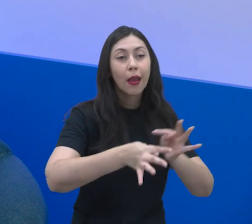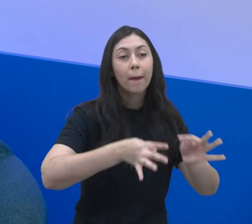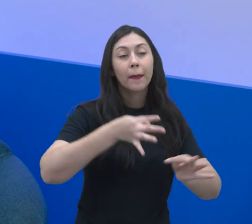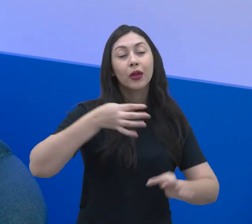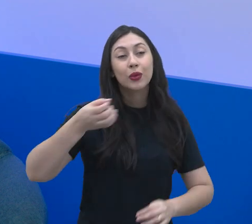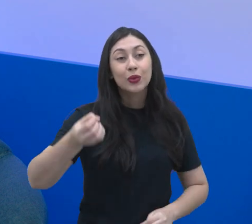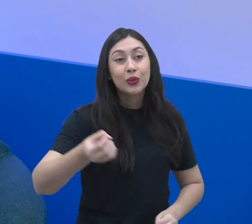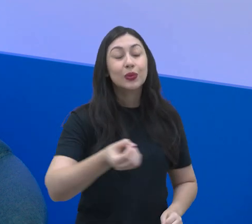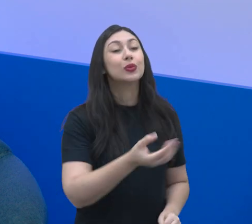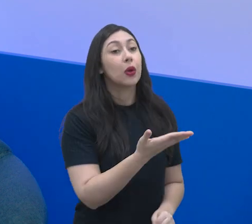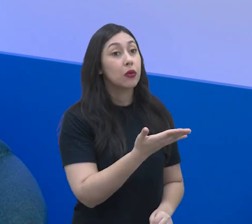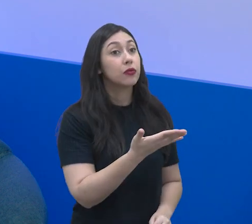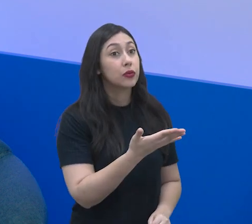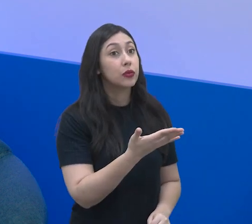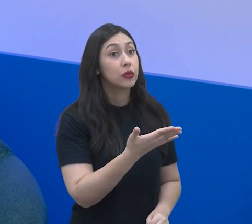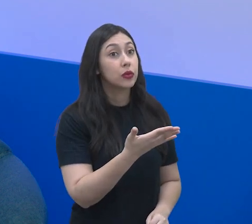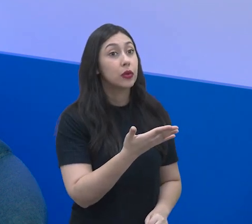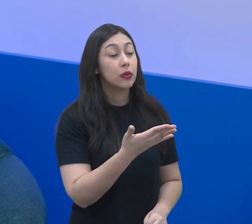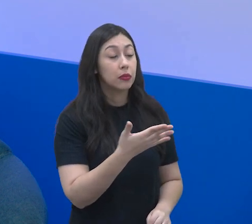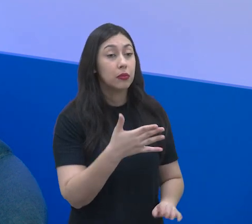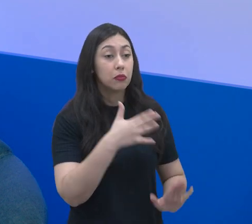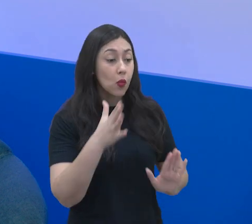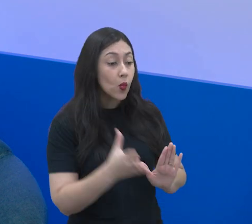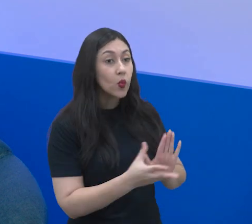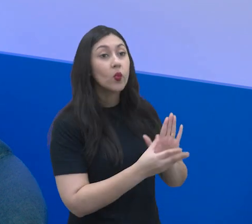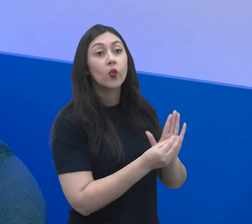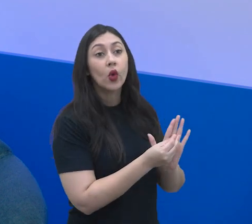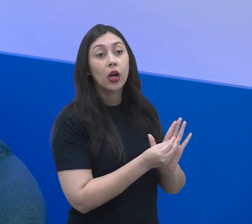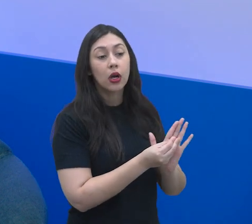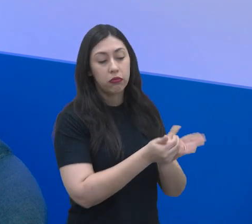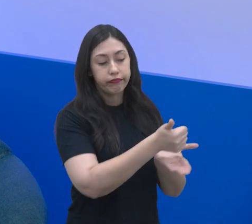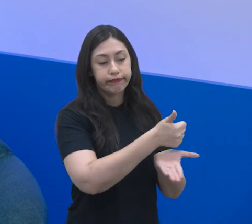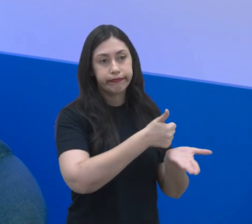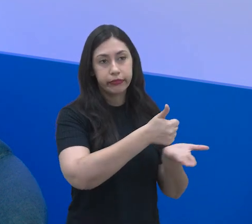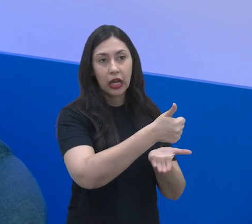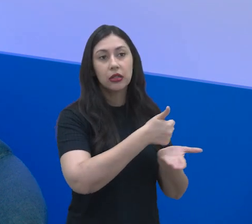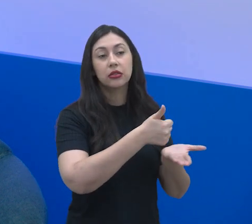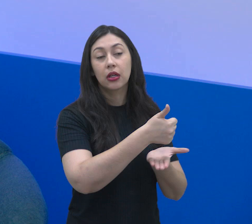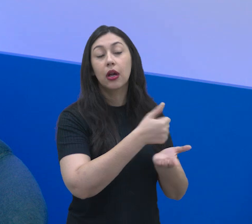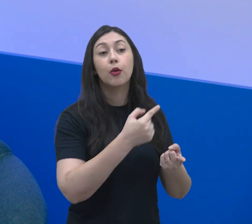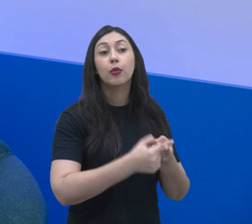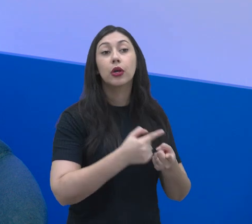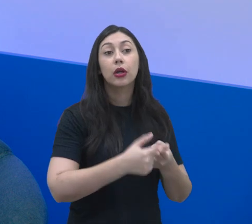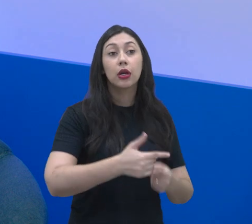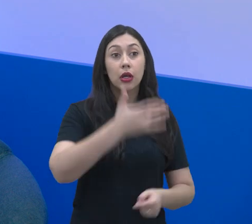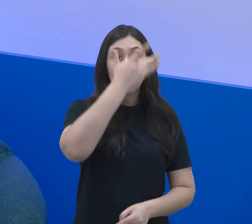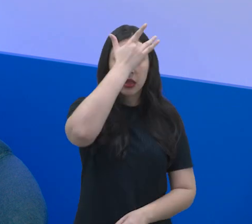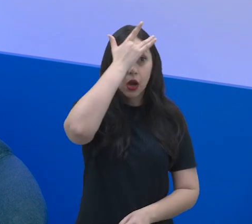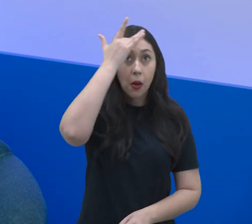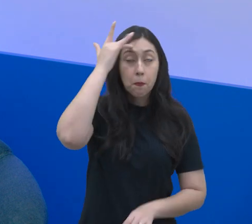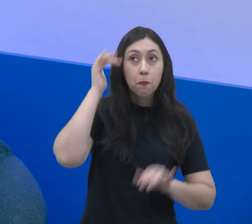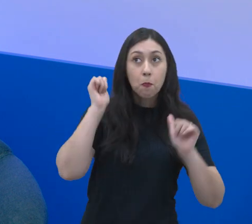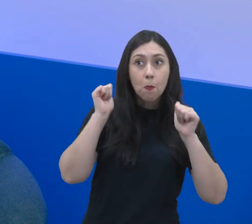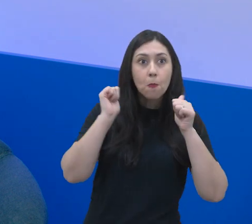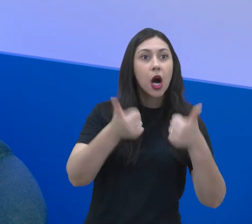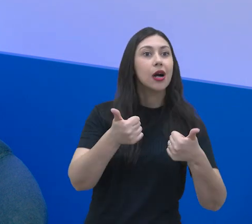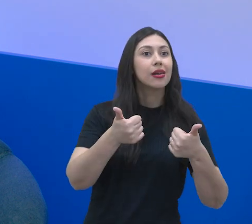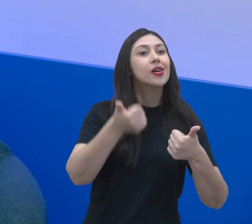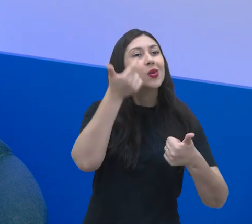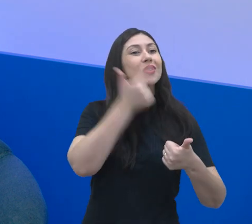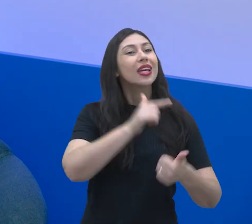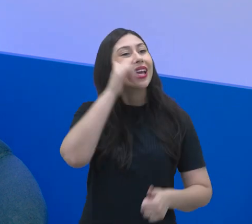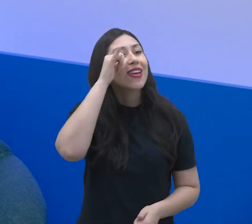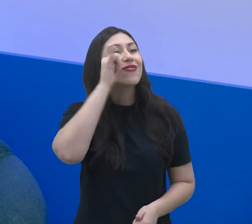novos no nosso entendimento agora, a política de saúde ali primária também, tá? Porque prezando a saúde mental do paciente, a gente